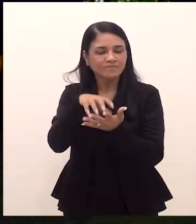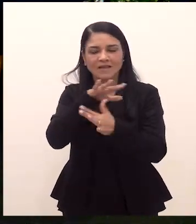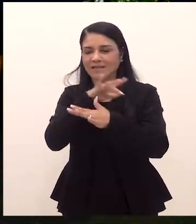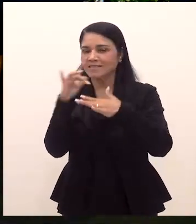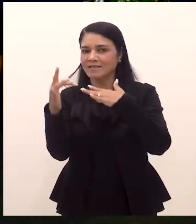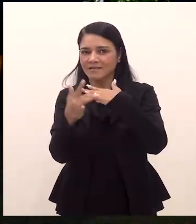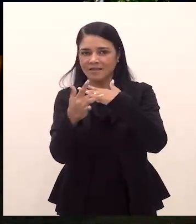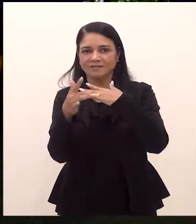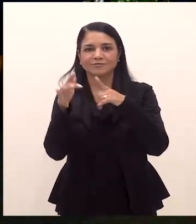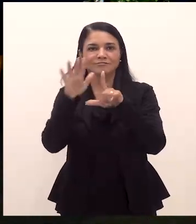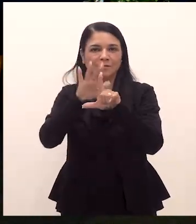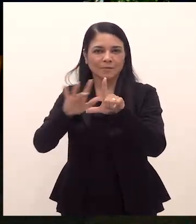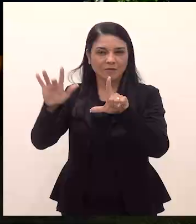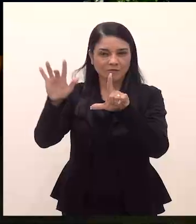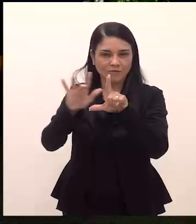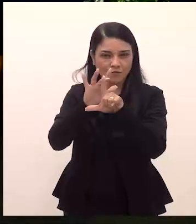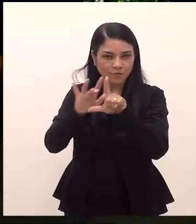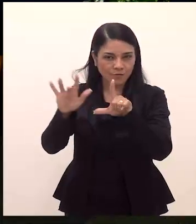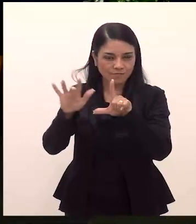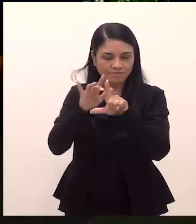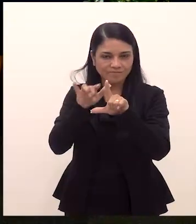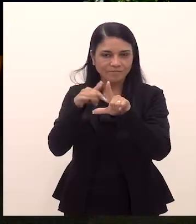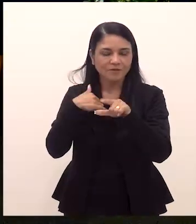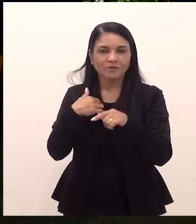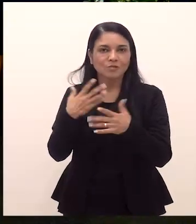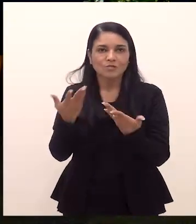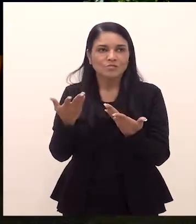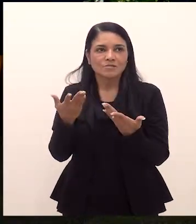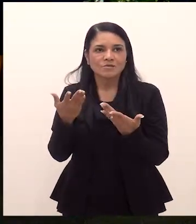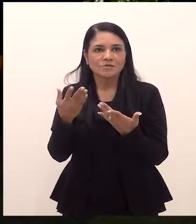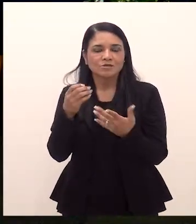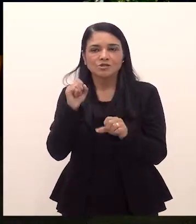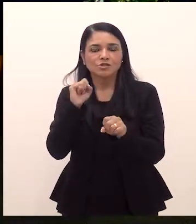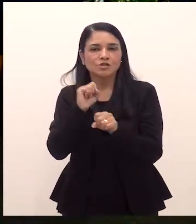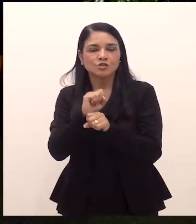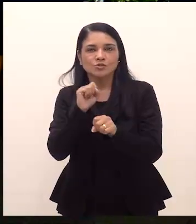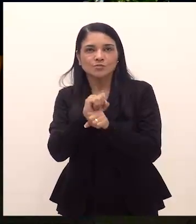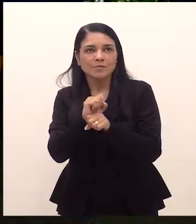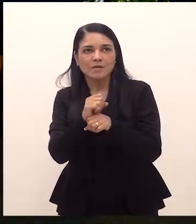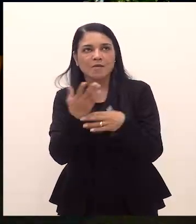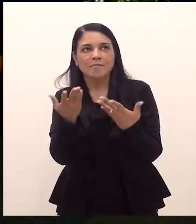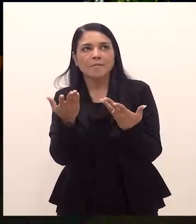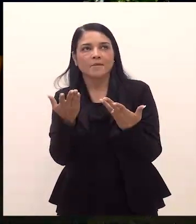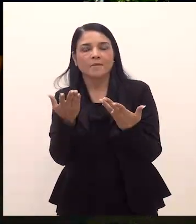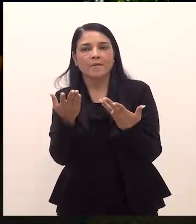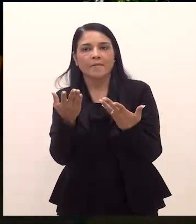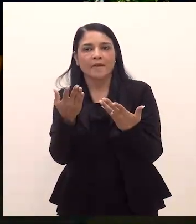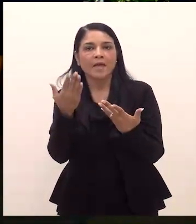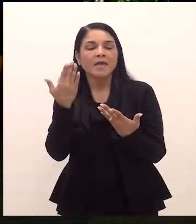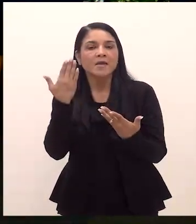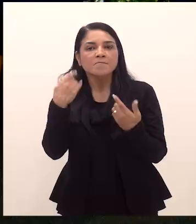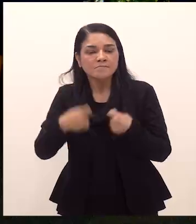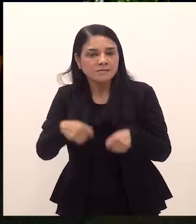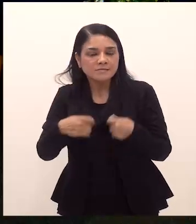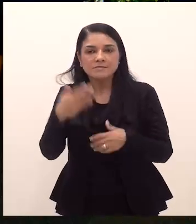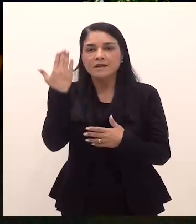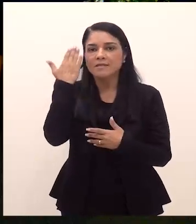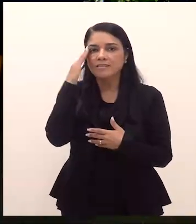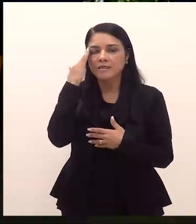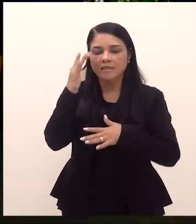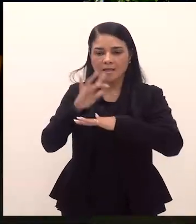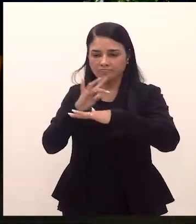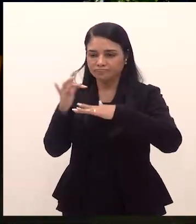ser centrais na internet, nas plataformas digitais. A gente quase não consegue pensar mais em esfera pública hoje sem entender